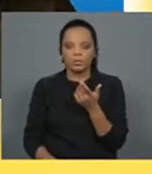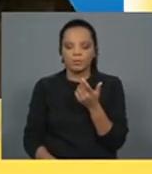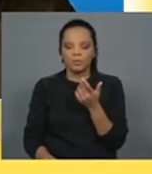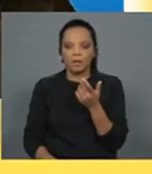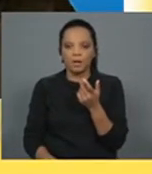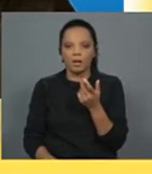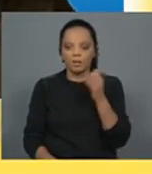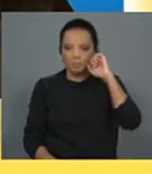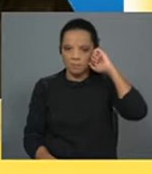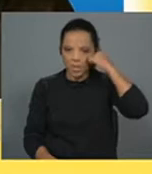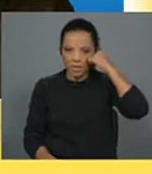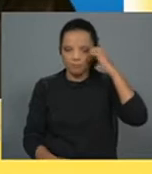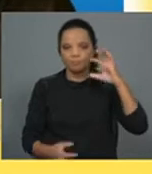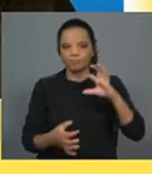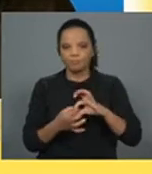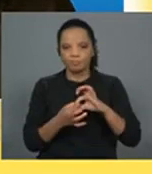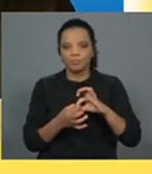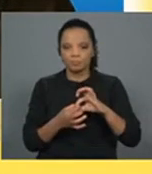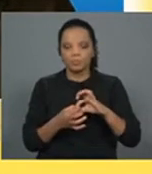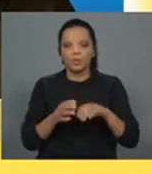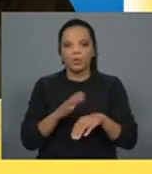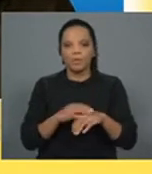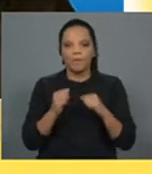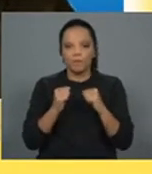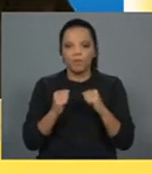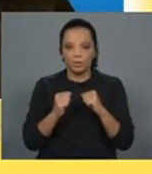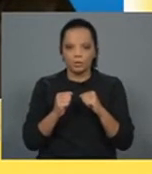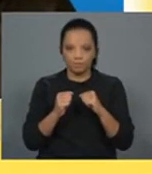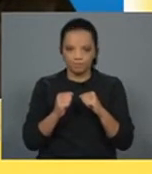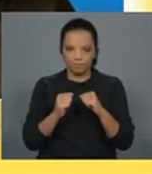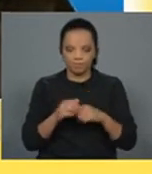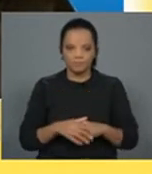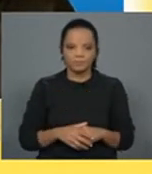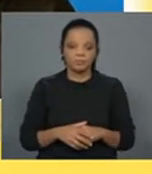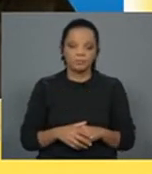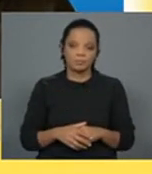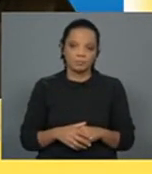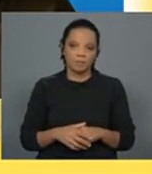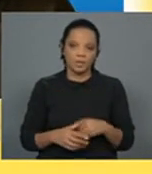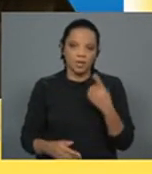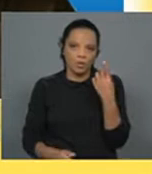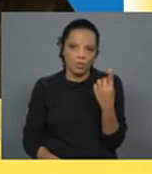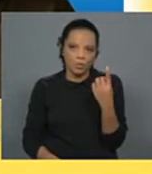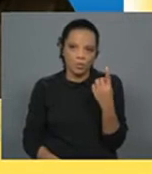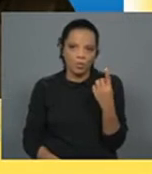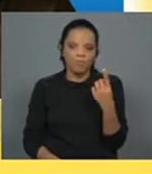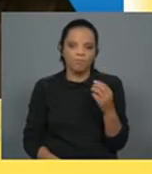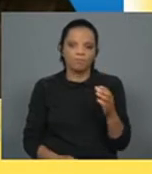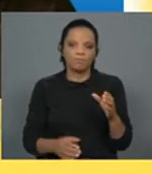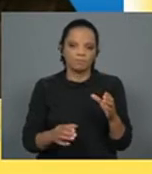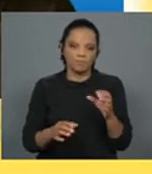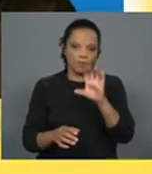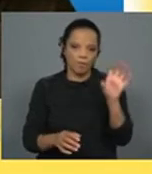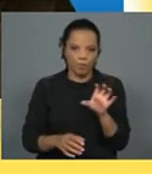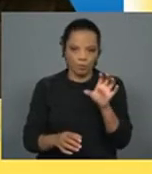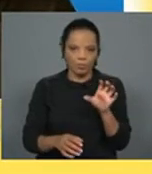efeitos do sismo em termos de distribuição de intensidades no território. Portanto, é um conceito que nós utilizamos, que é o chamado shake map, que